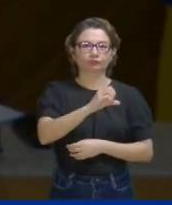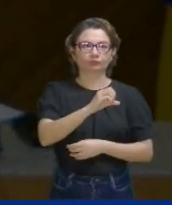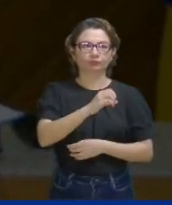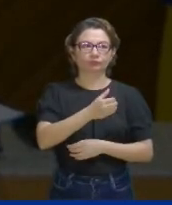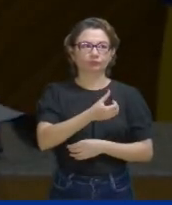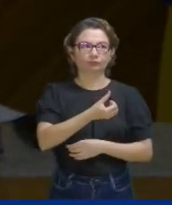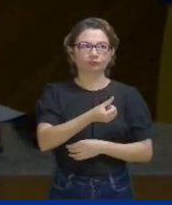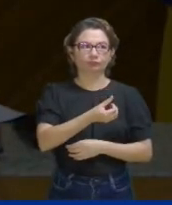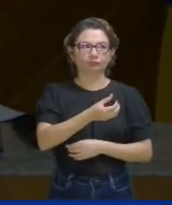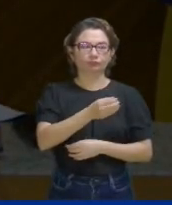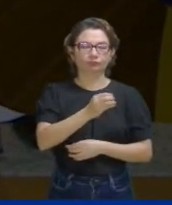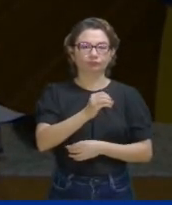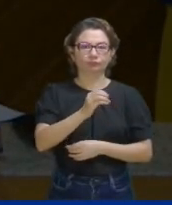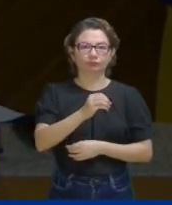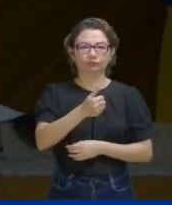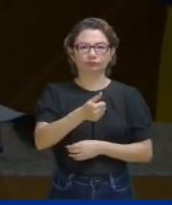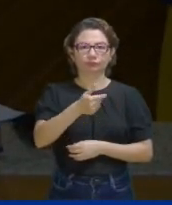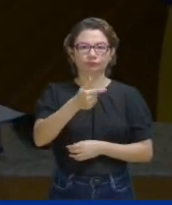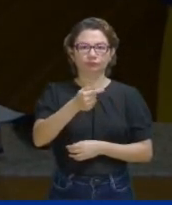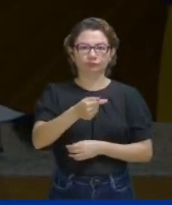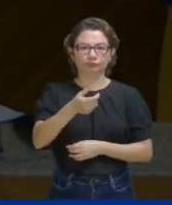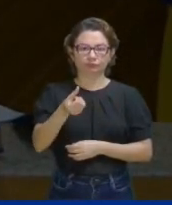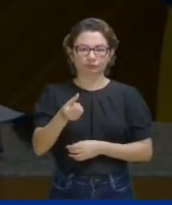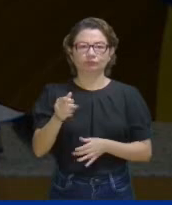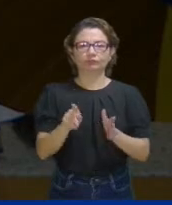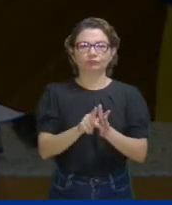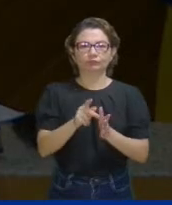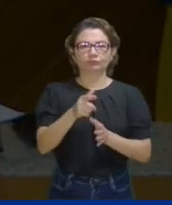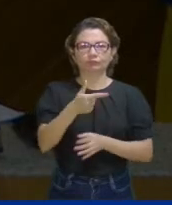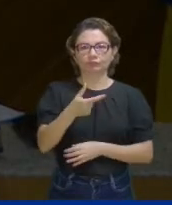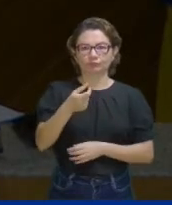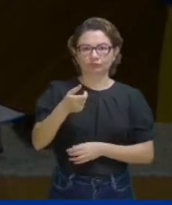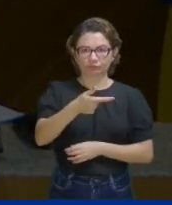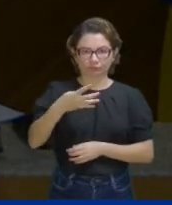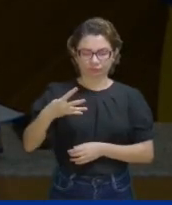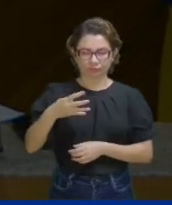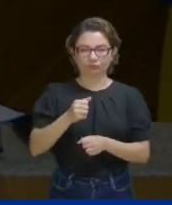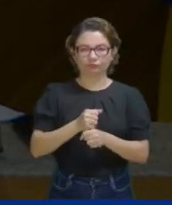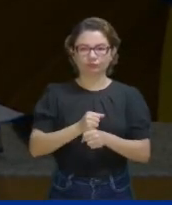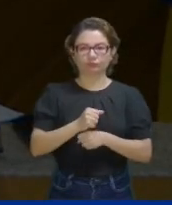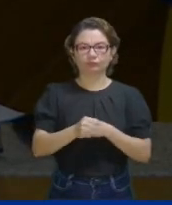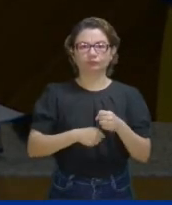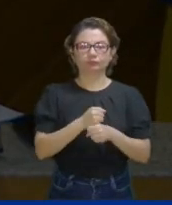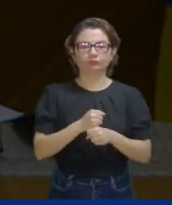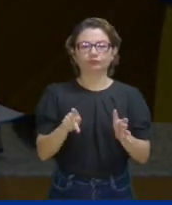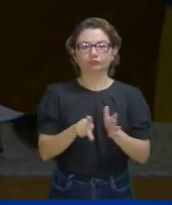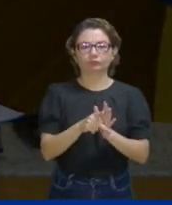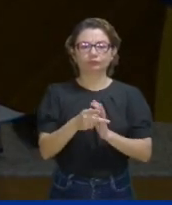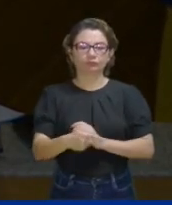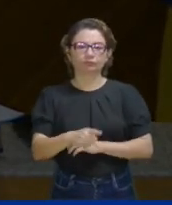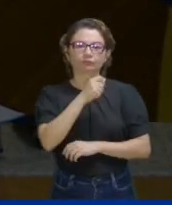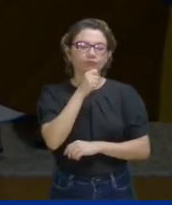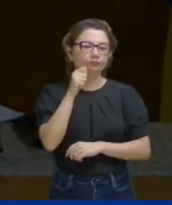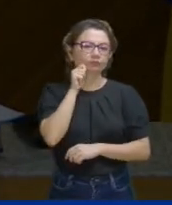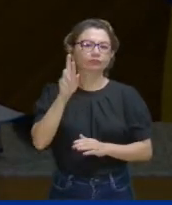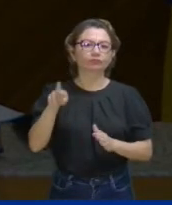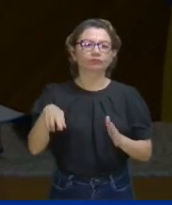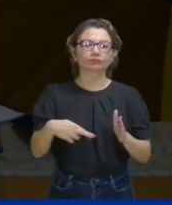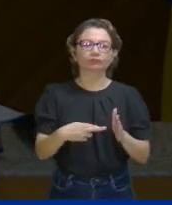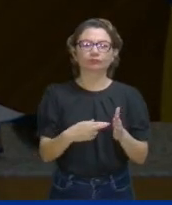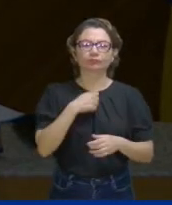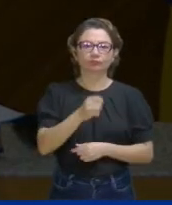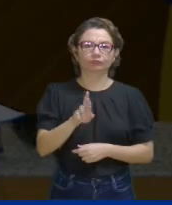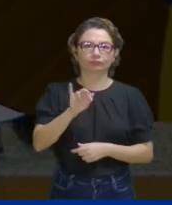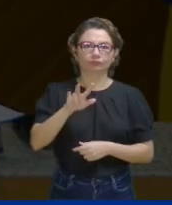barra inferior, 16 e 11, 19 de 676 de 25ª Sessão 2024. Judiciária A origem é Ordinária, Macapá, o relator é o juiz Rivaldo